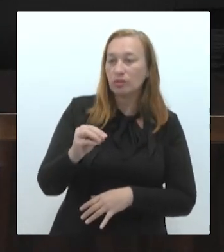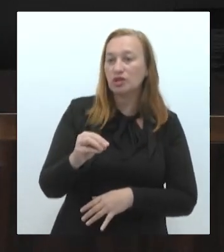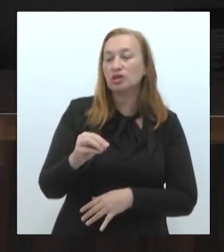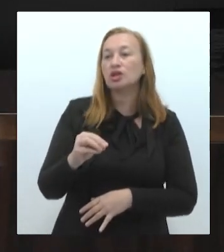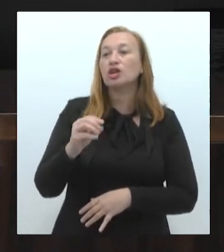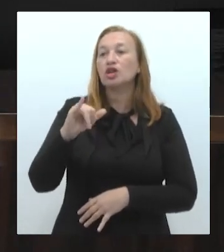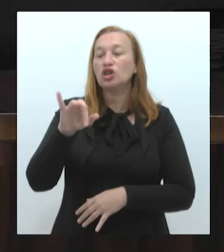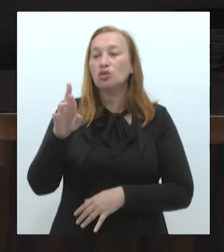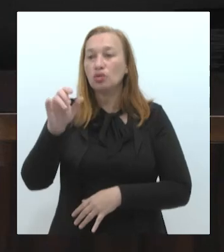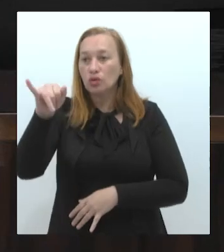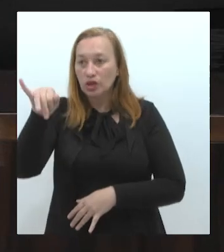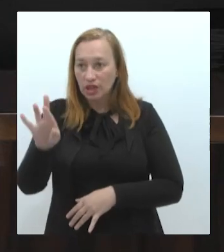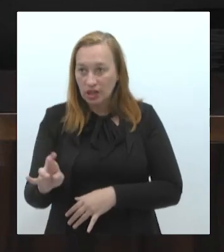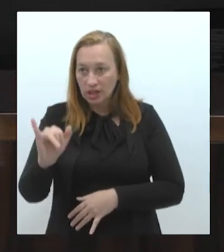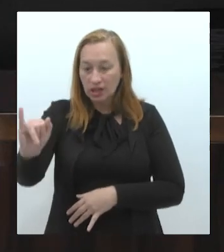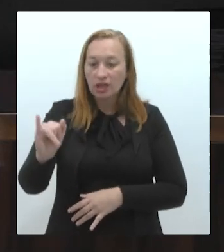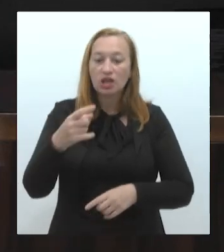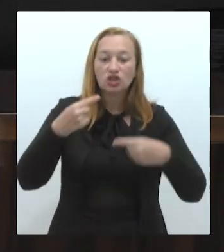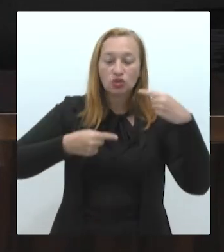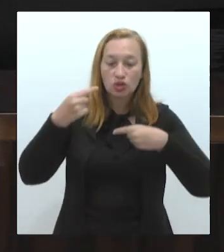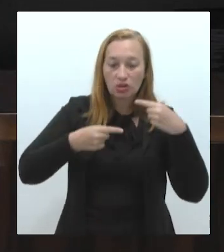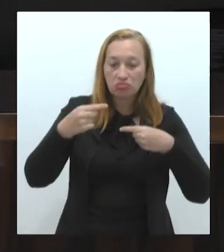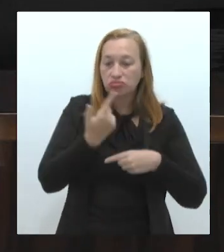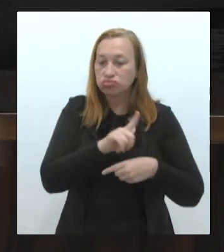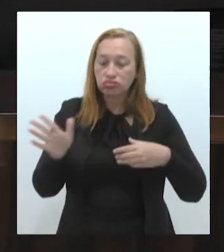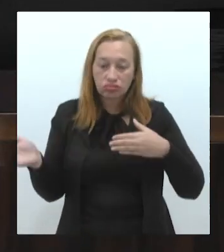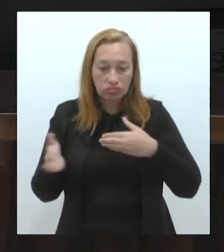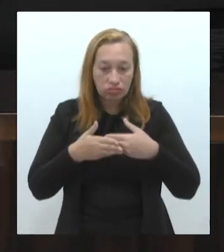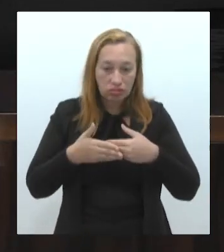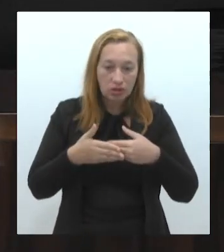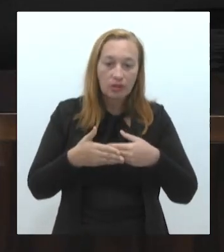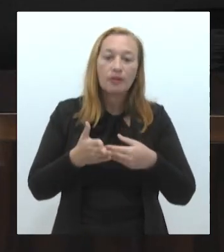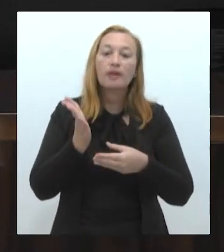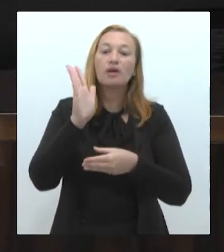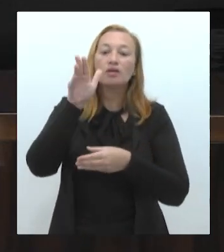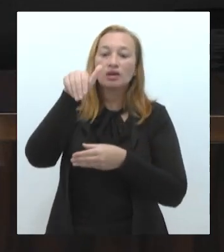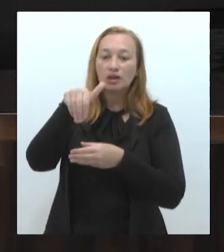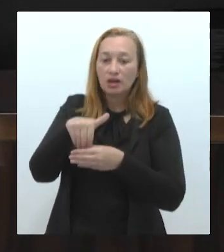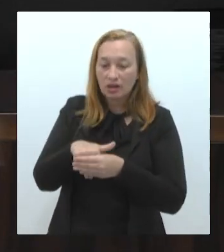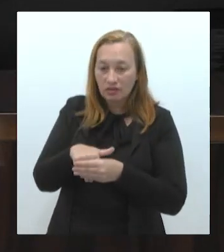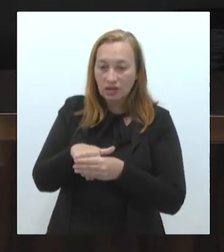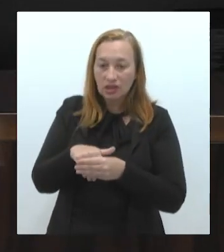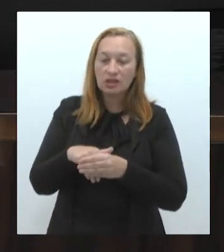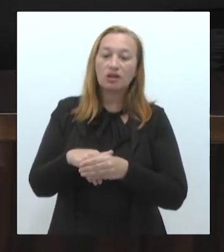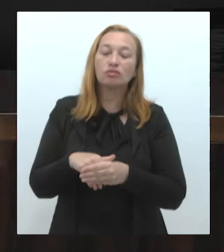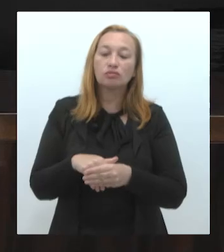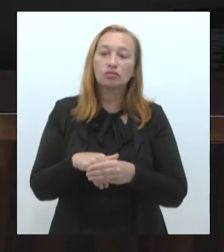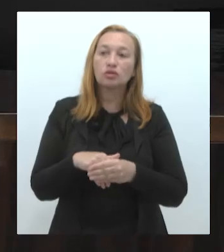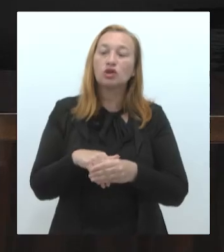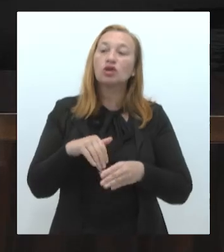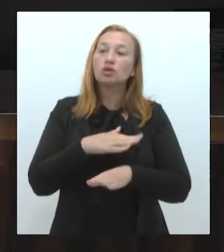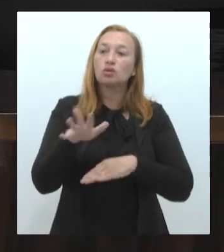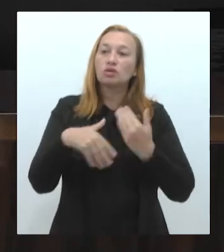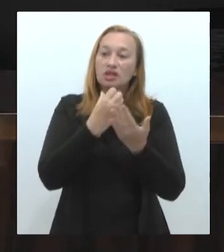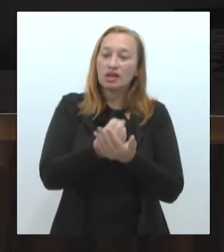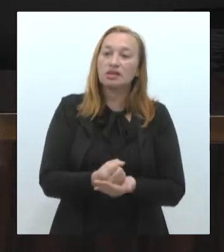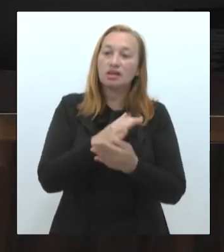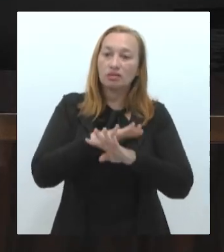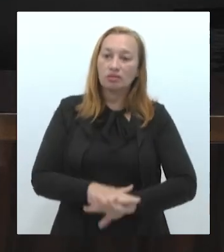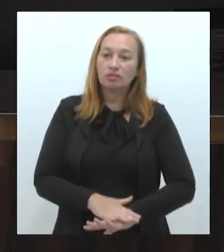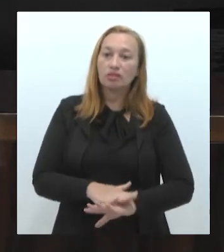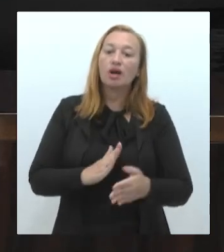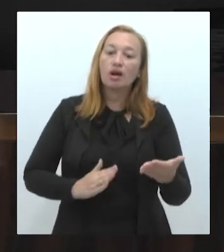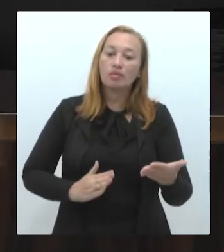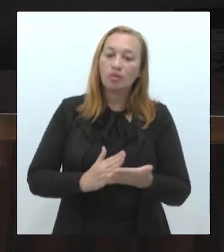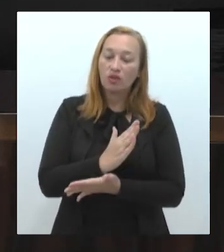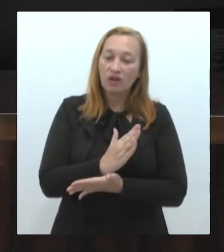e Yuri. Em discussão, não havendo quem queira discutir, encerrada a discussão. Em votação, senhores que aprovam, permaneçam como